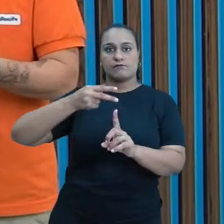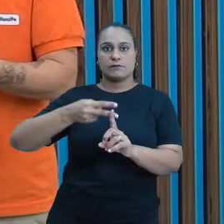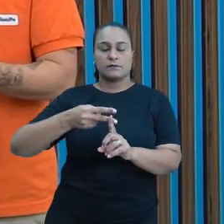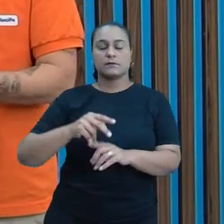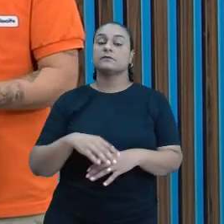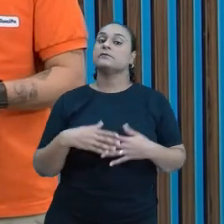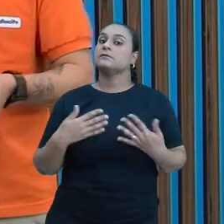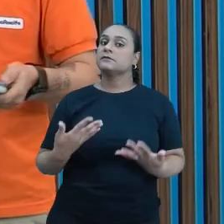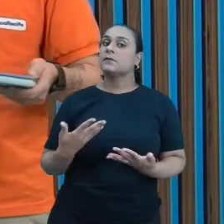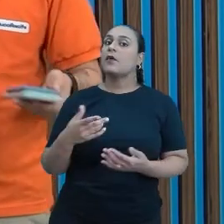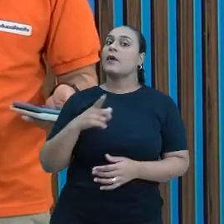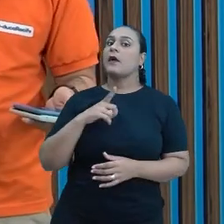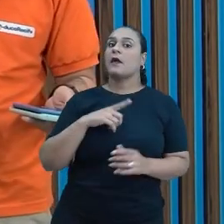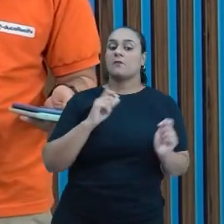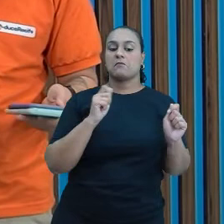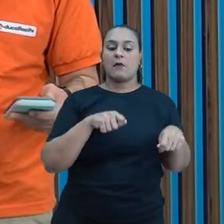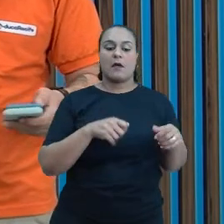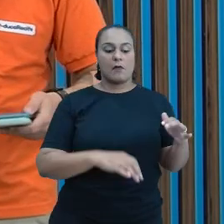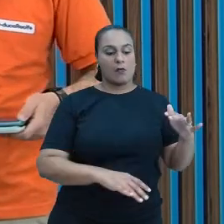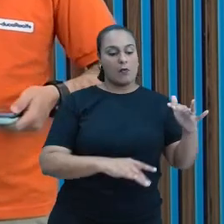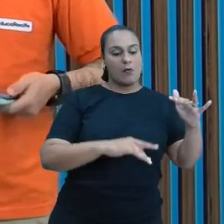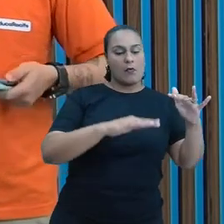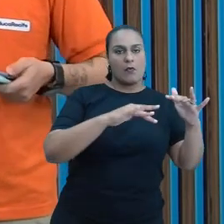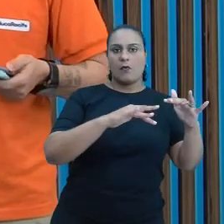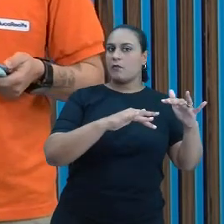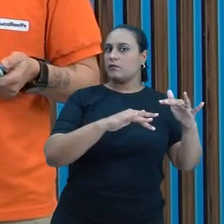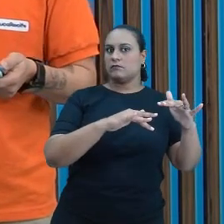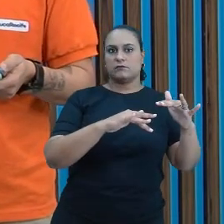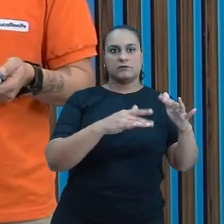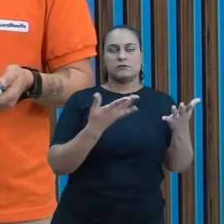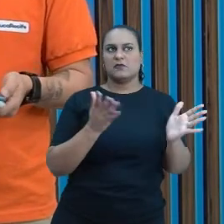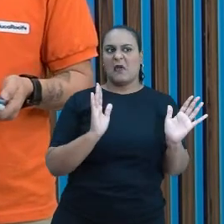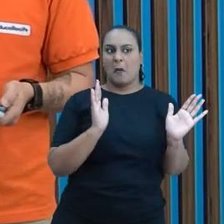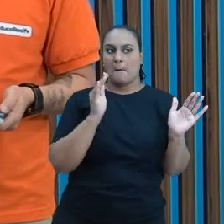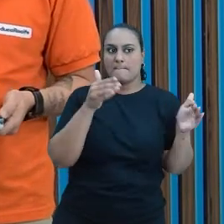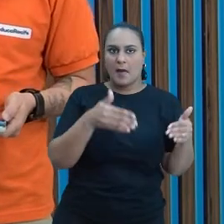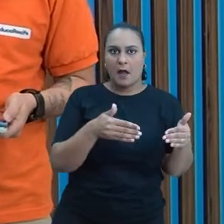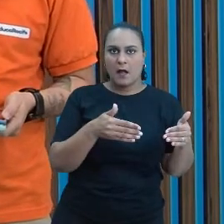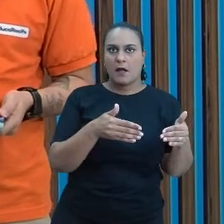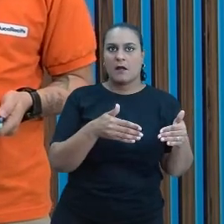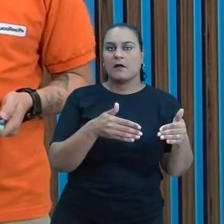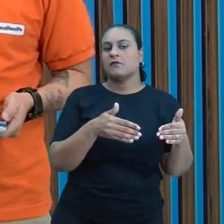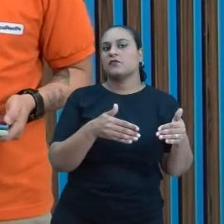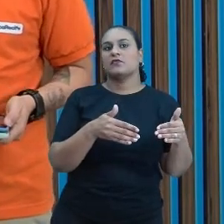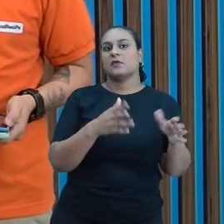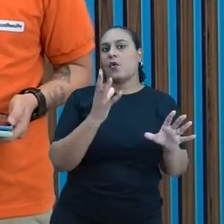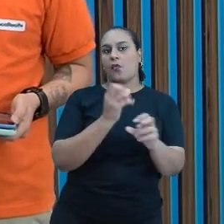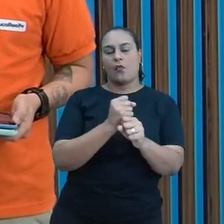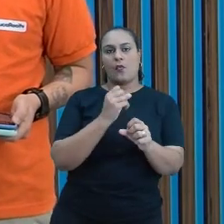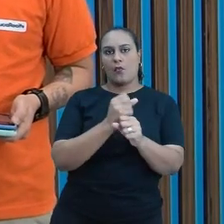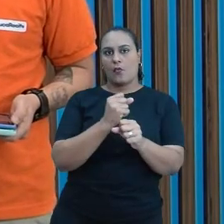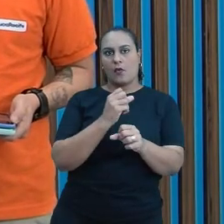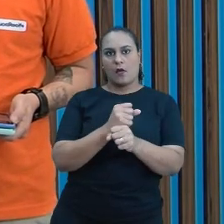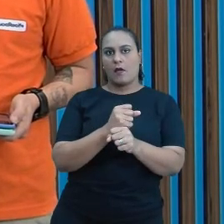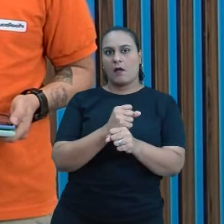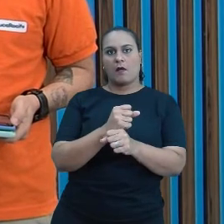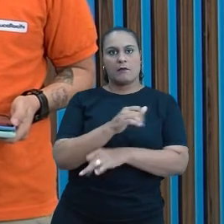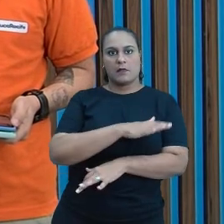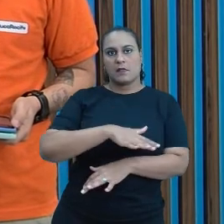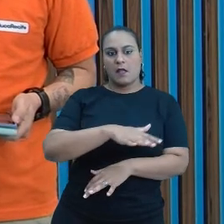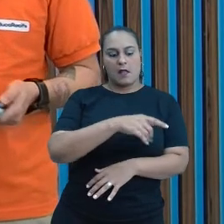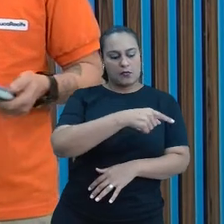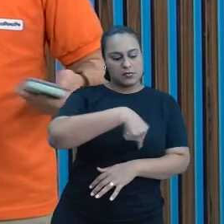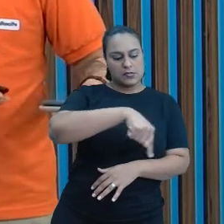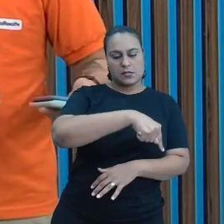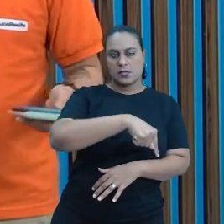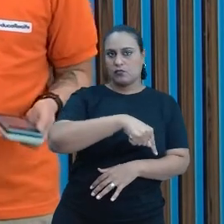gente aqui é volume, capacidade, a gente não vai dar uma ênfase muito grande ao cálculo da área do círculo, tá